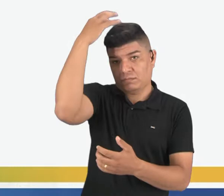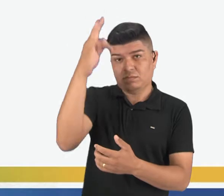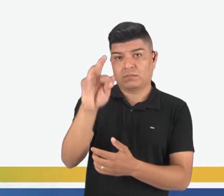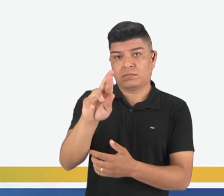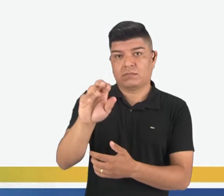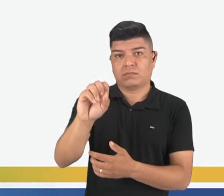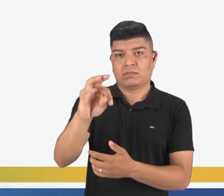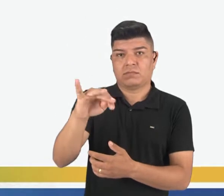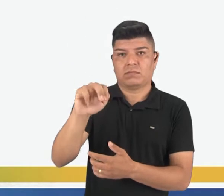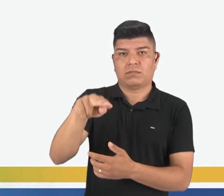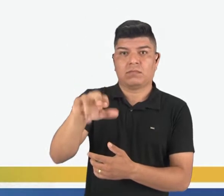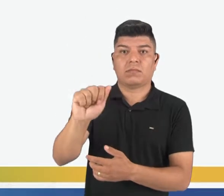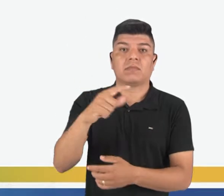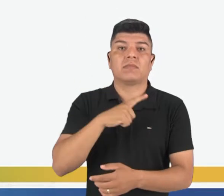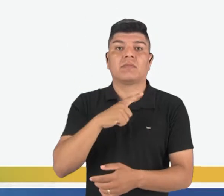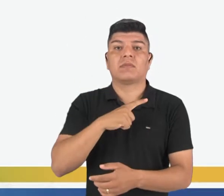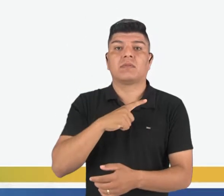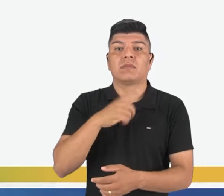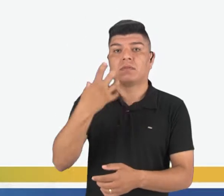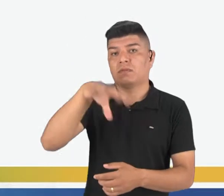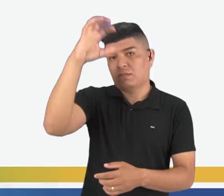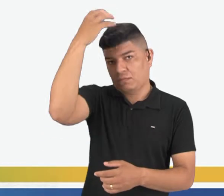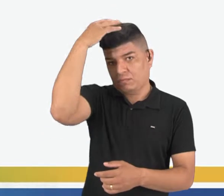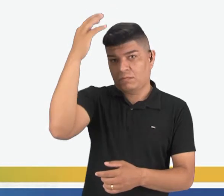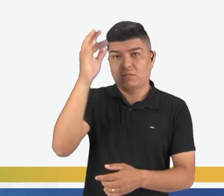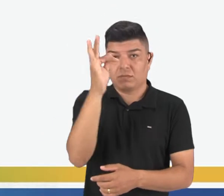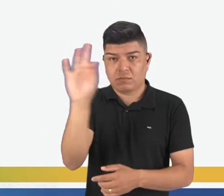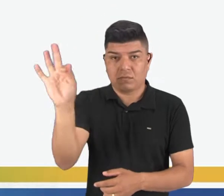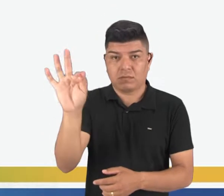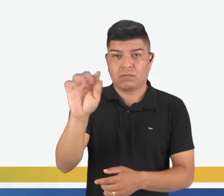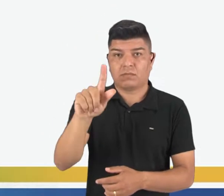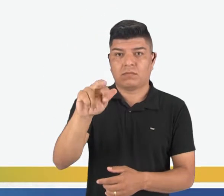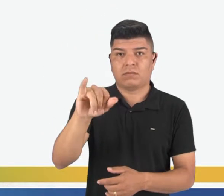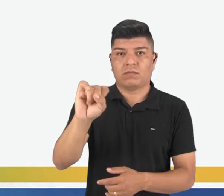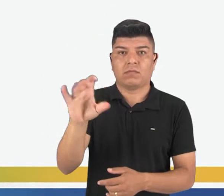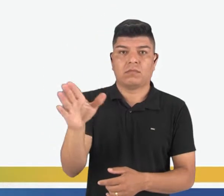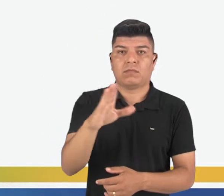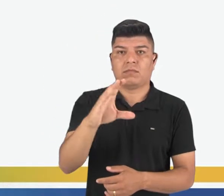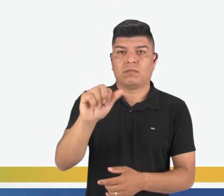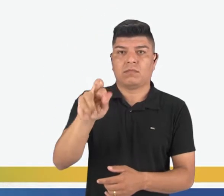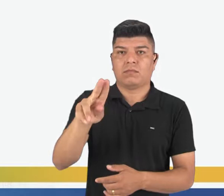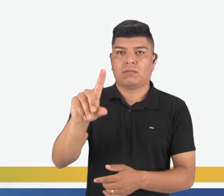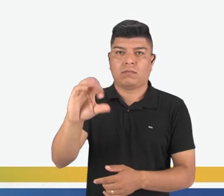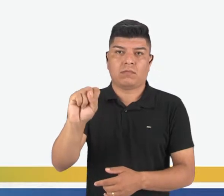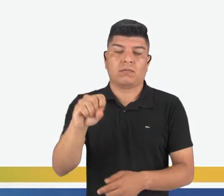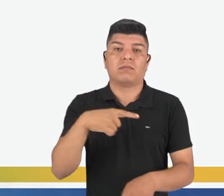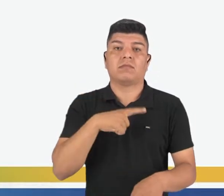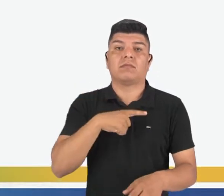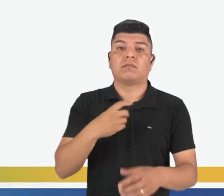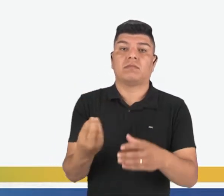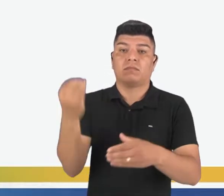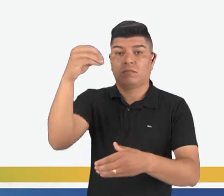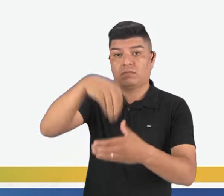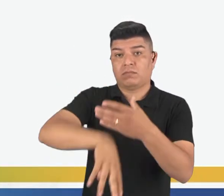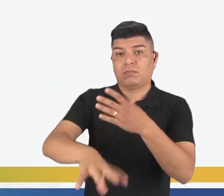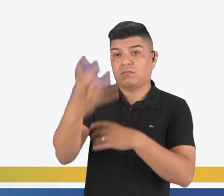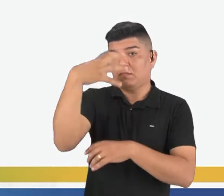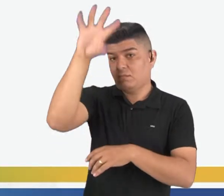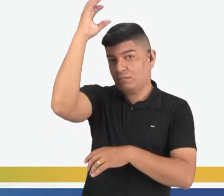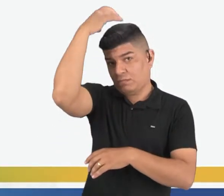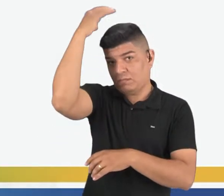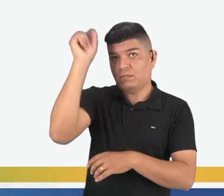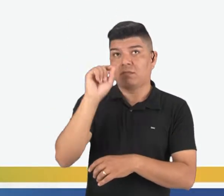florentina Maria de Médici com o rei da França Luís IV. E essa dança instituída dentro da corte vai se